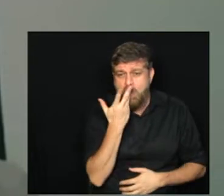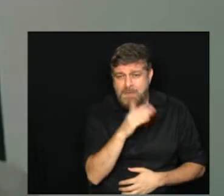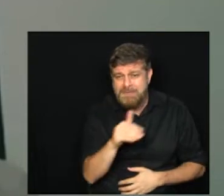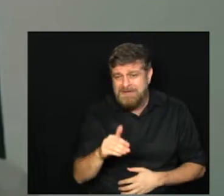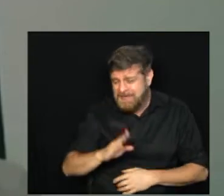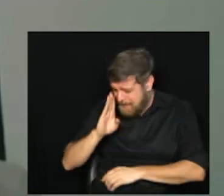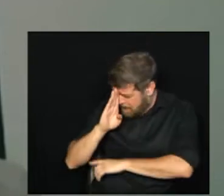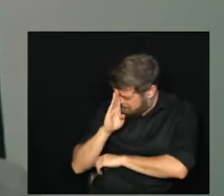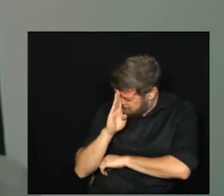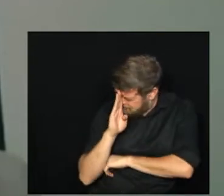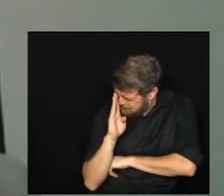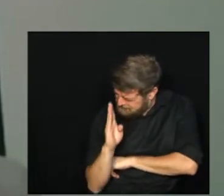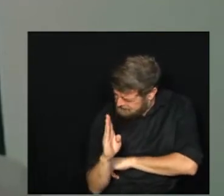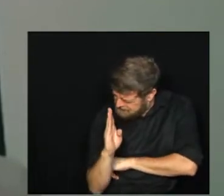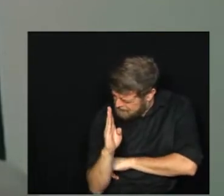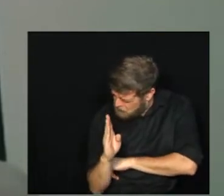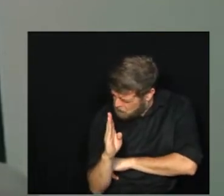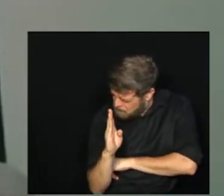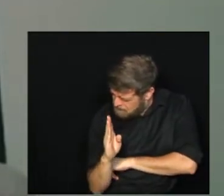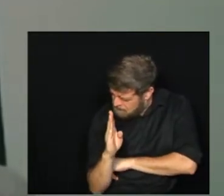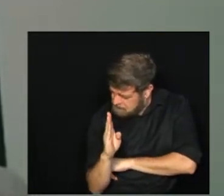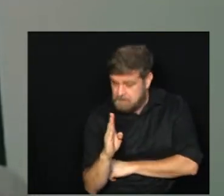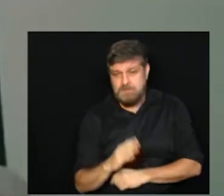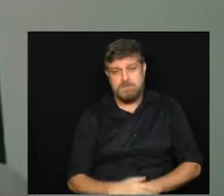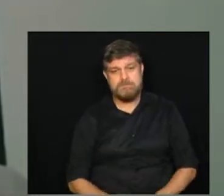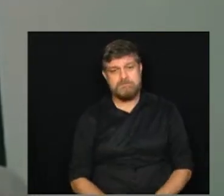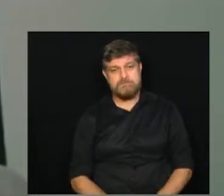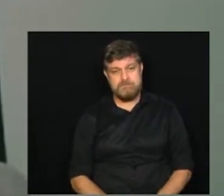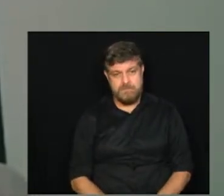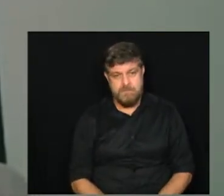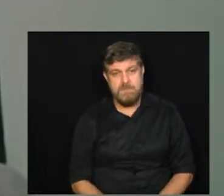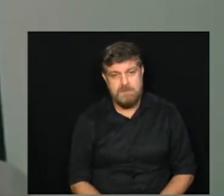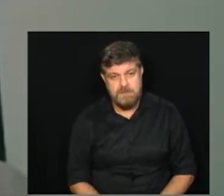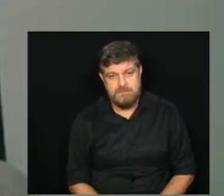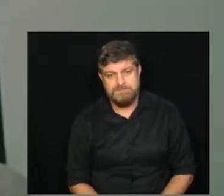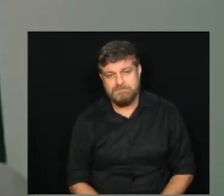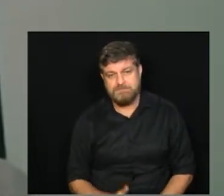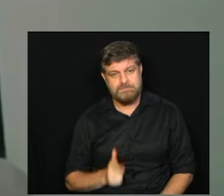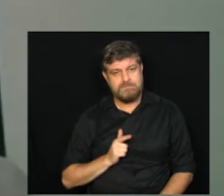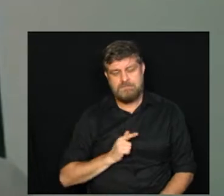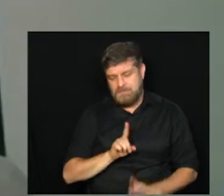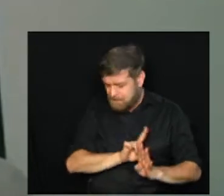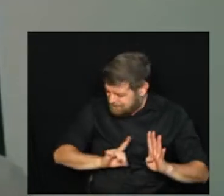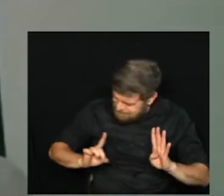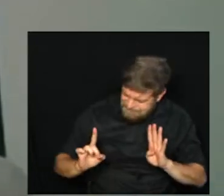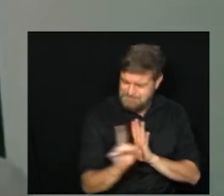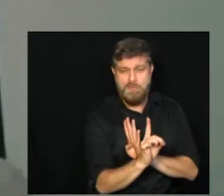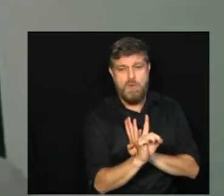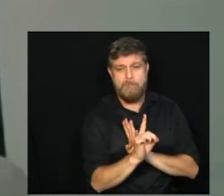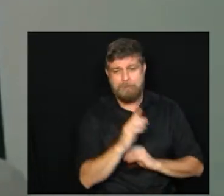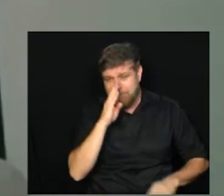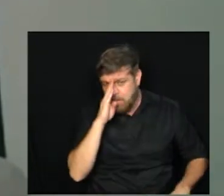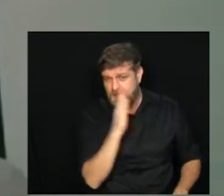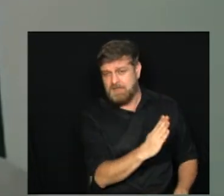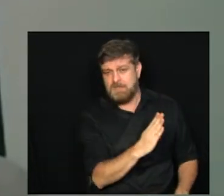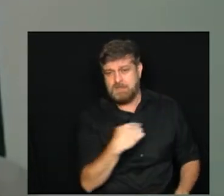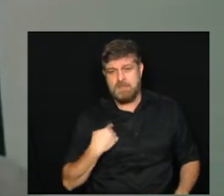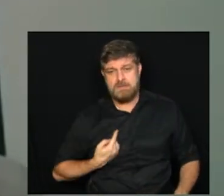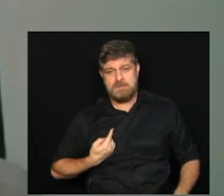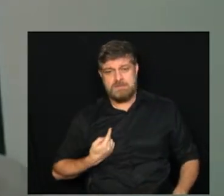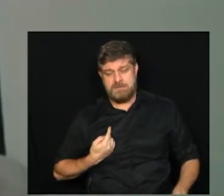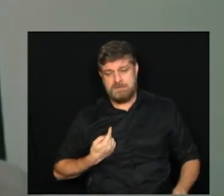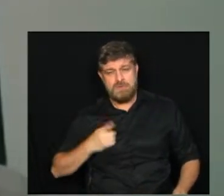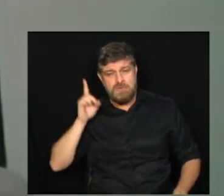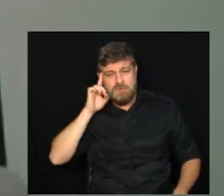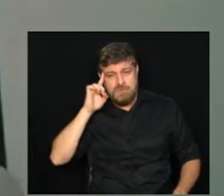a absoluta prioridade que a gente tem que ver. Ela está na frente de todos. E a gente tem que fazer isso valer a cada momento